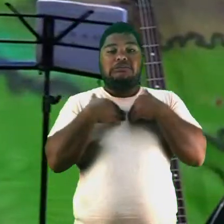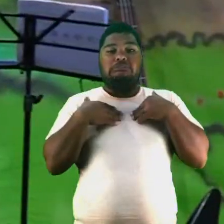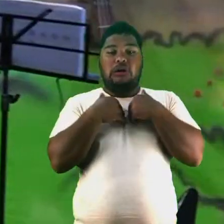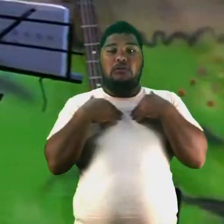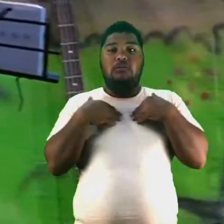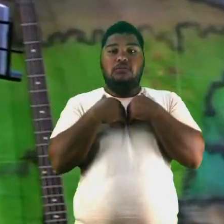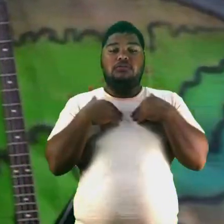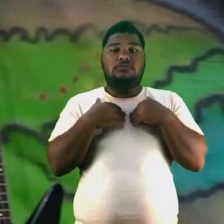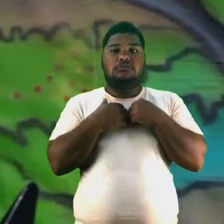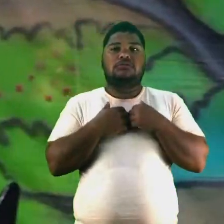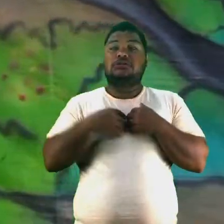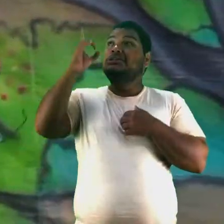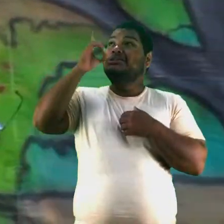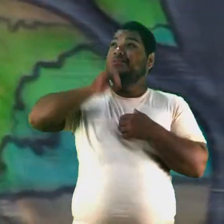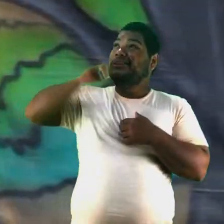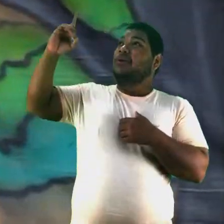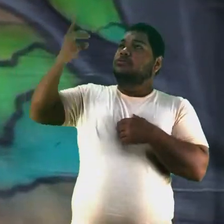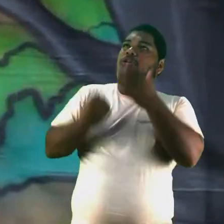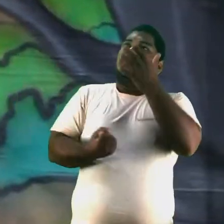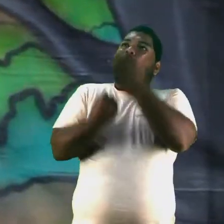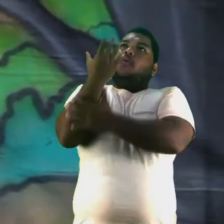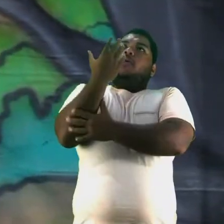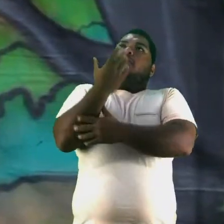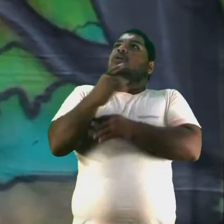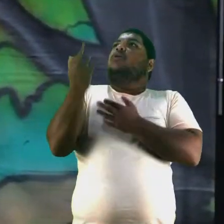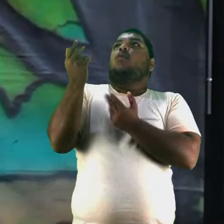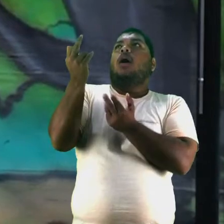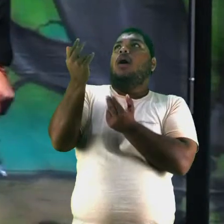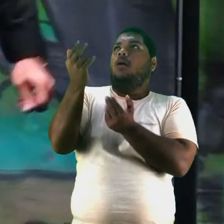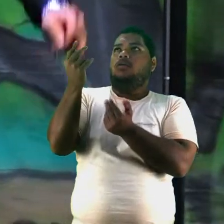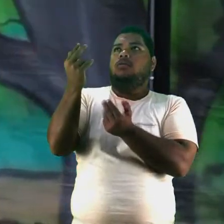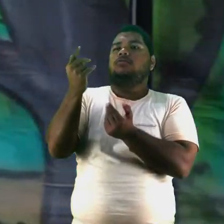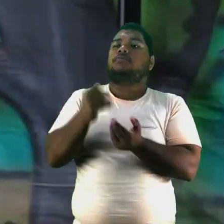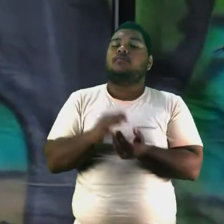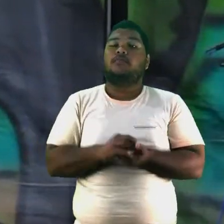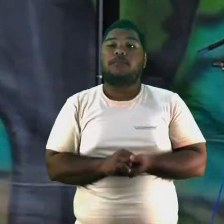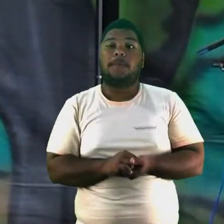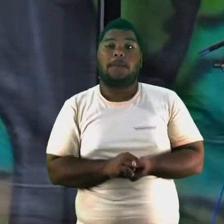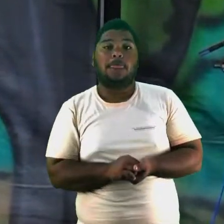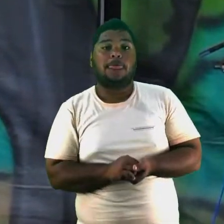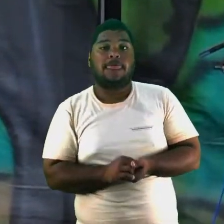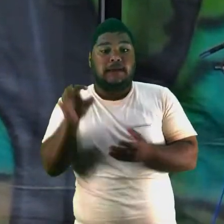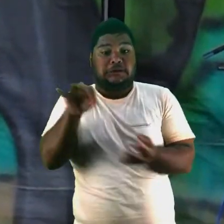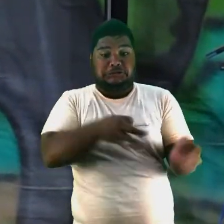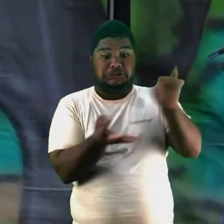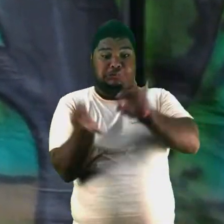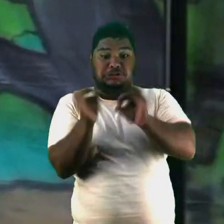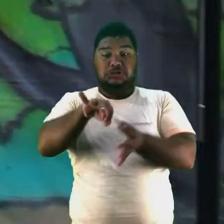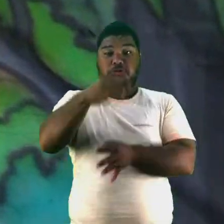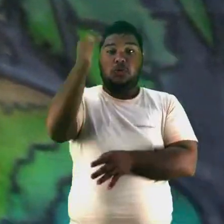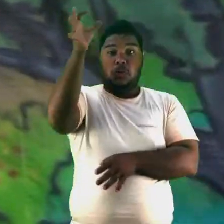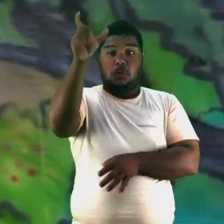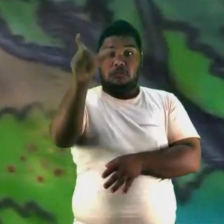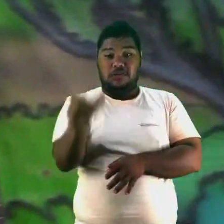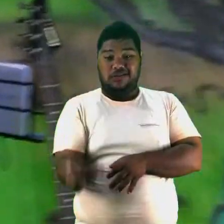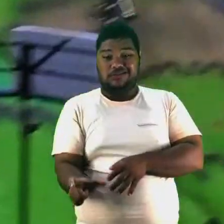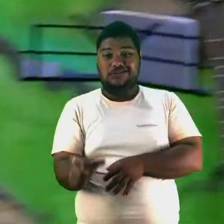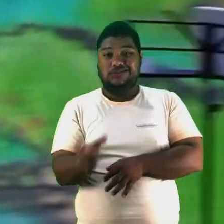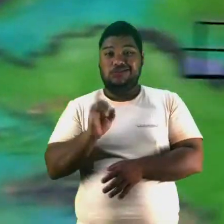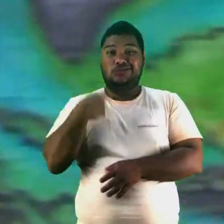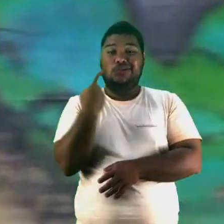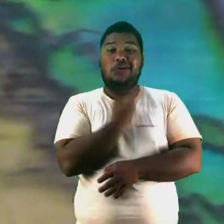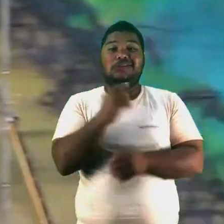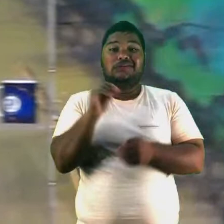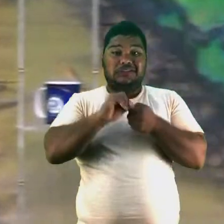imagem e semelhança. Você não age por instinto, e as ciências humanas querem mostrar que nós agimos